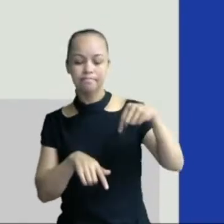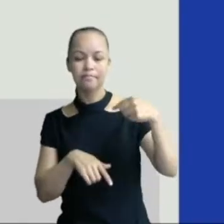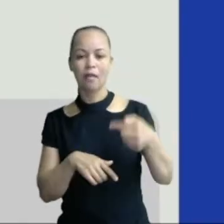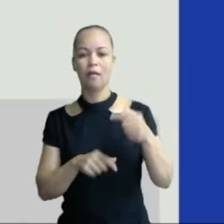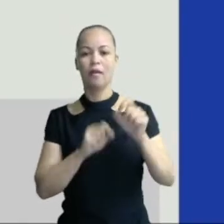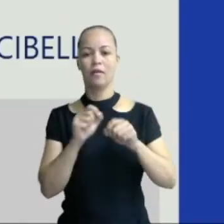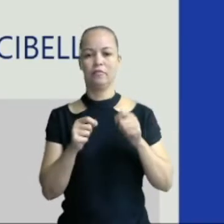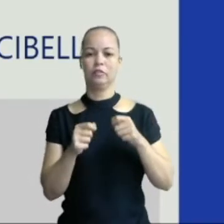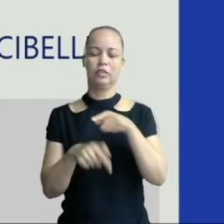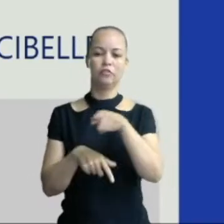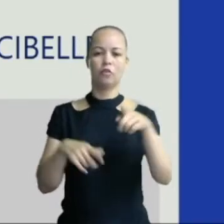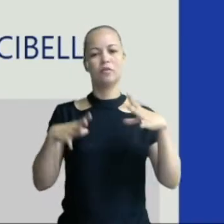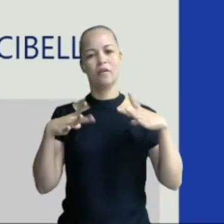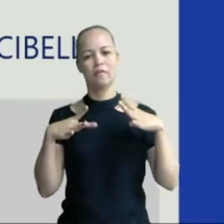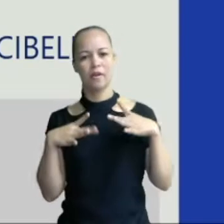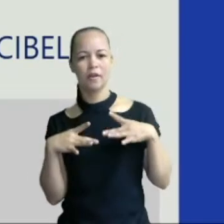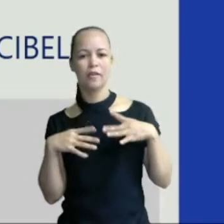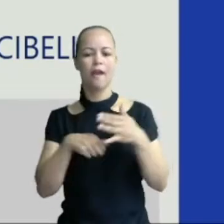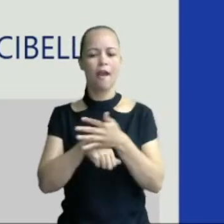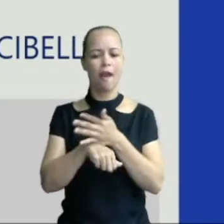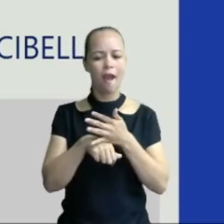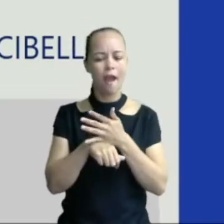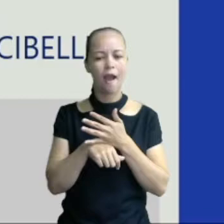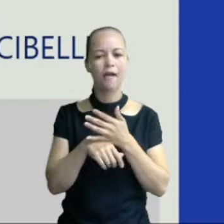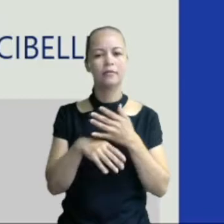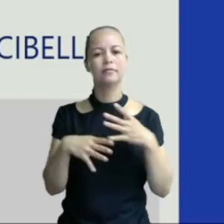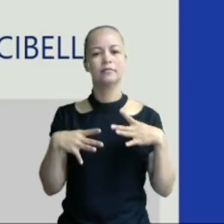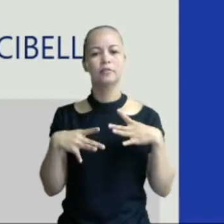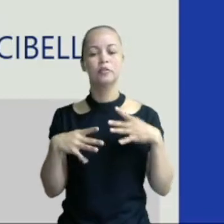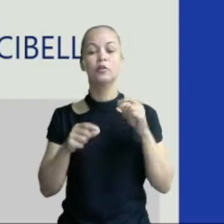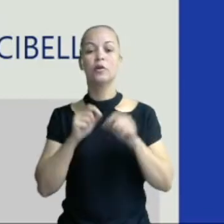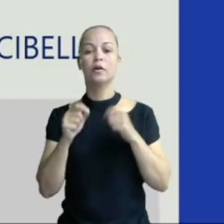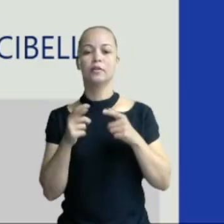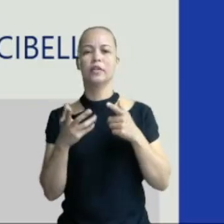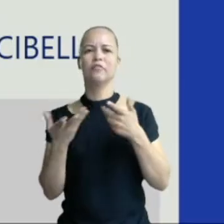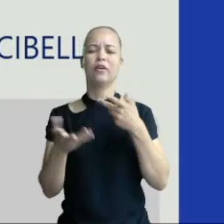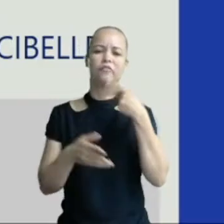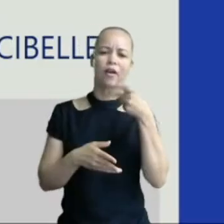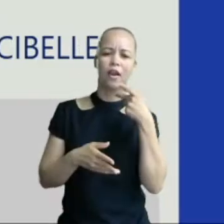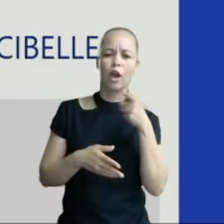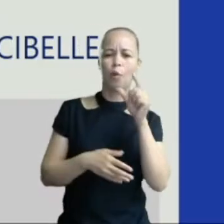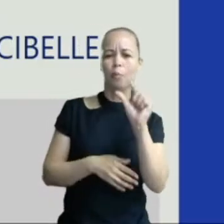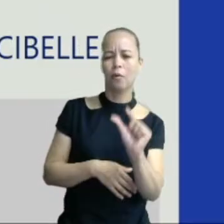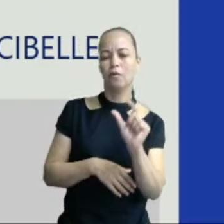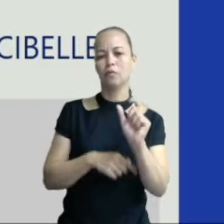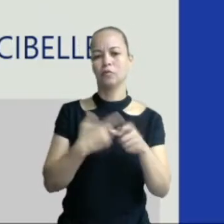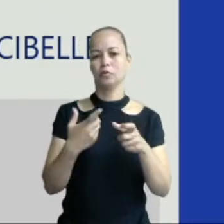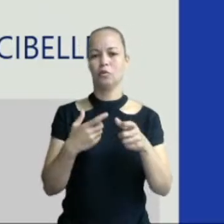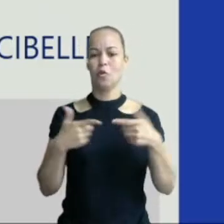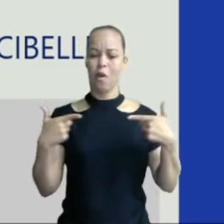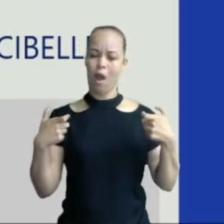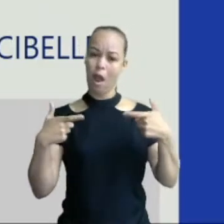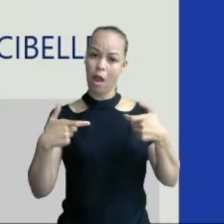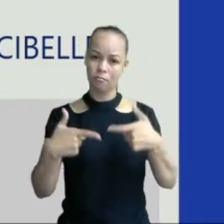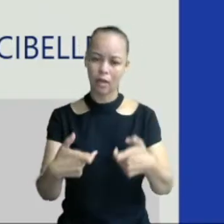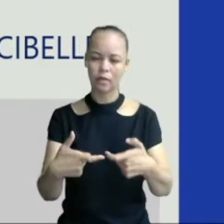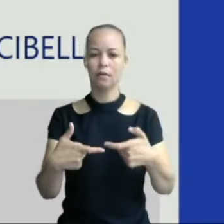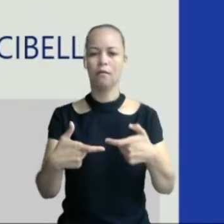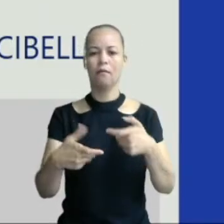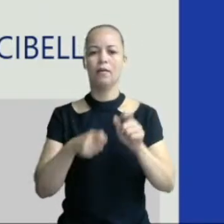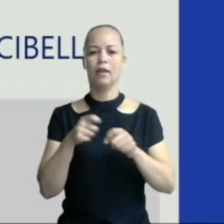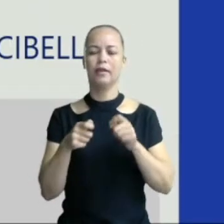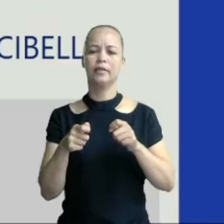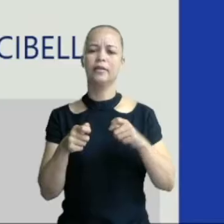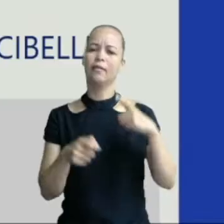De Vitória de Santo Antão, que vai falar um pouco sobre essa batalha que houve lá no Monte